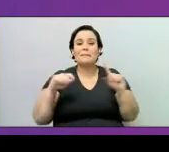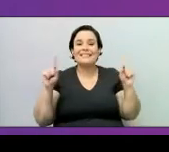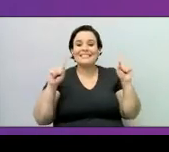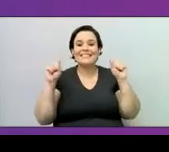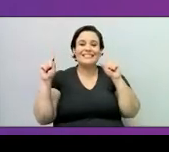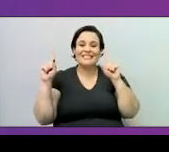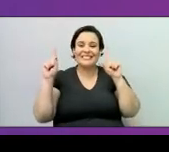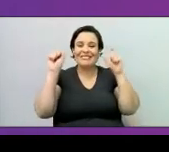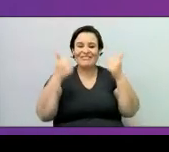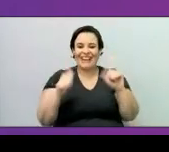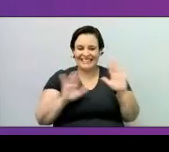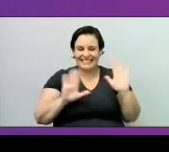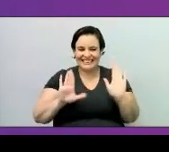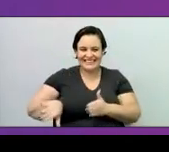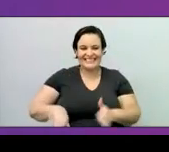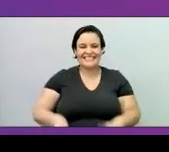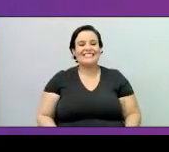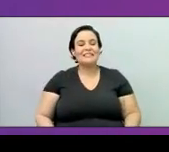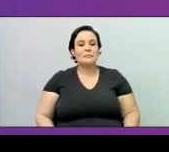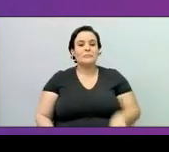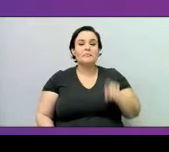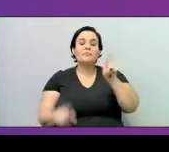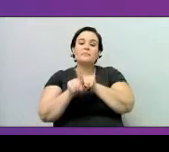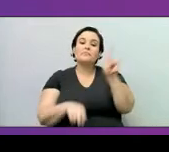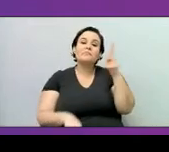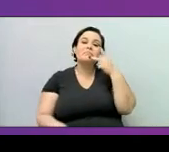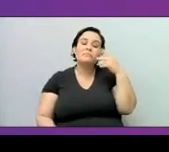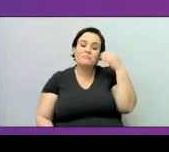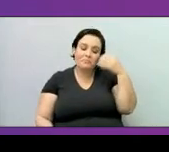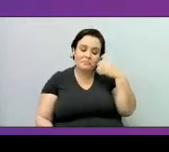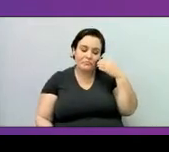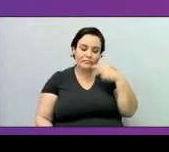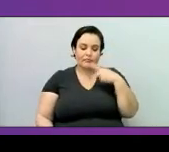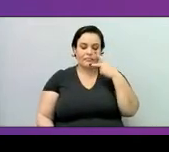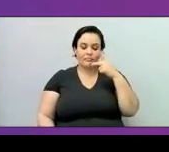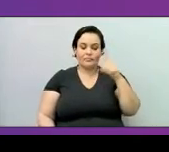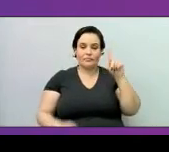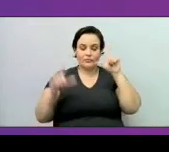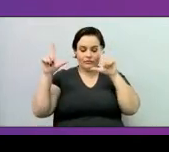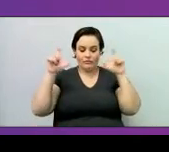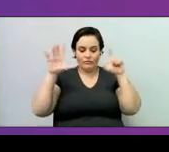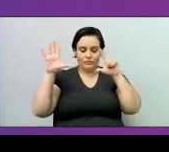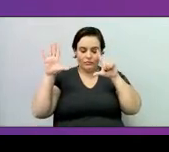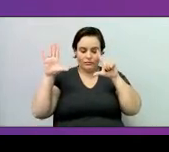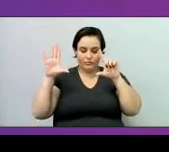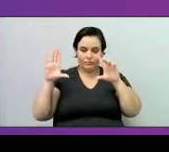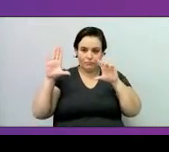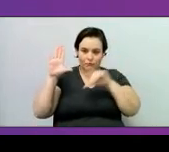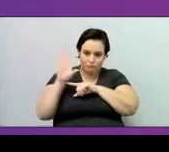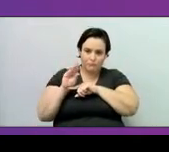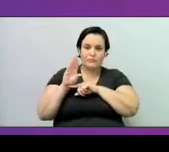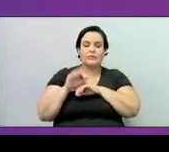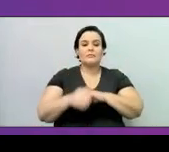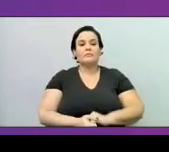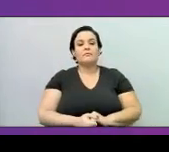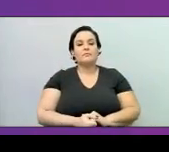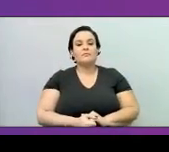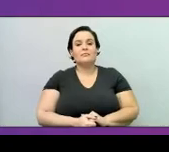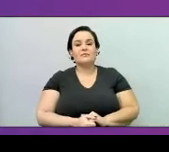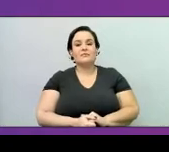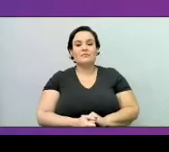outra questão que você coloca da da experiências que quando eu falo de uma fotografia quando eu você essa questão de saber se